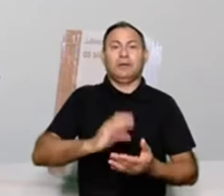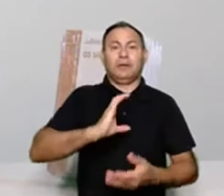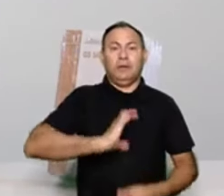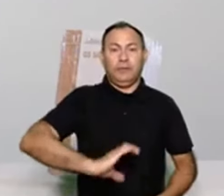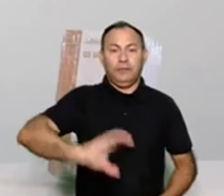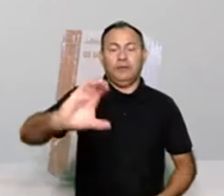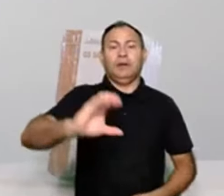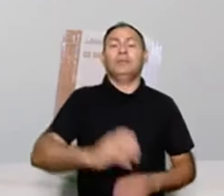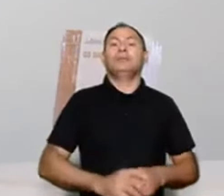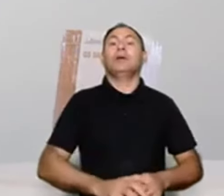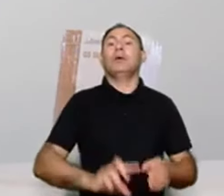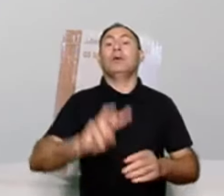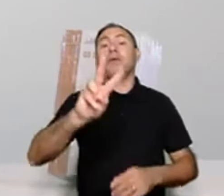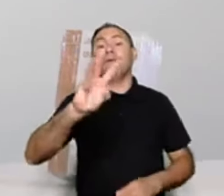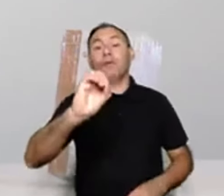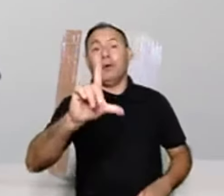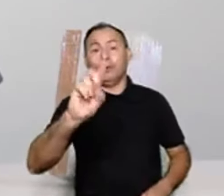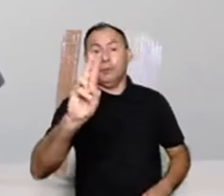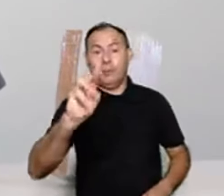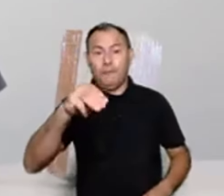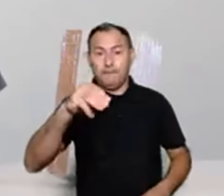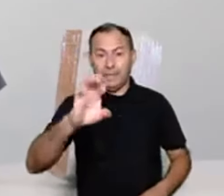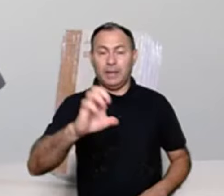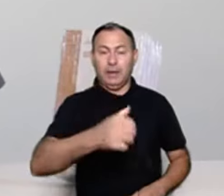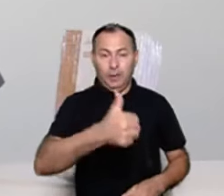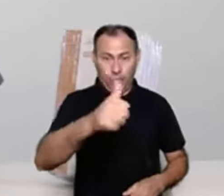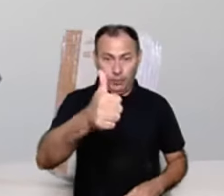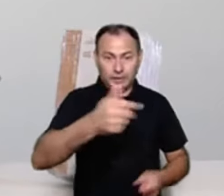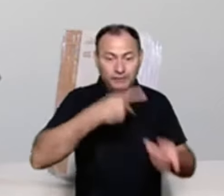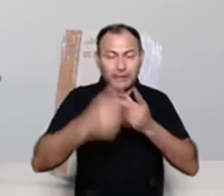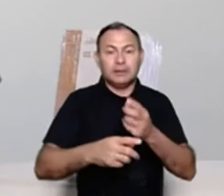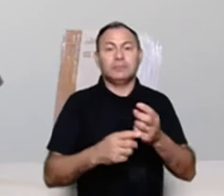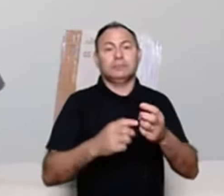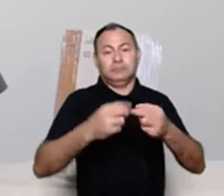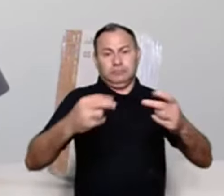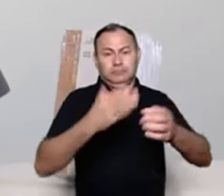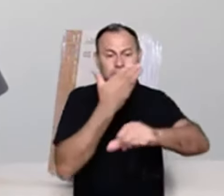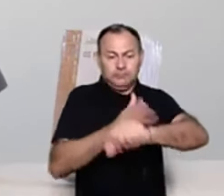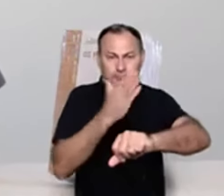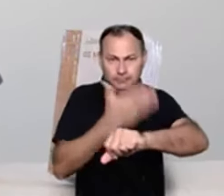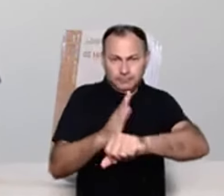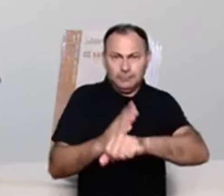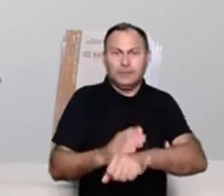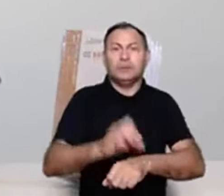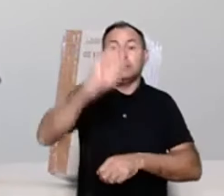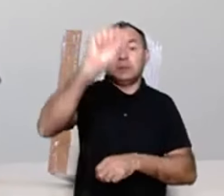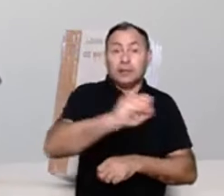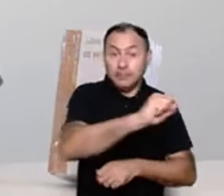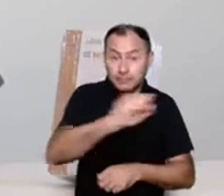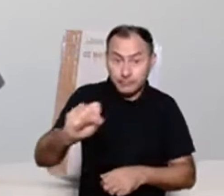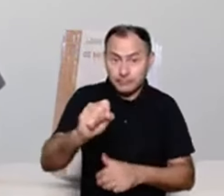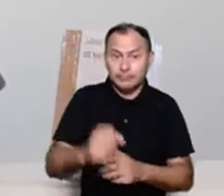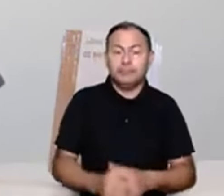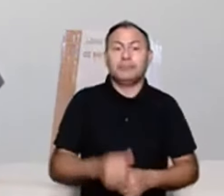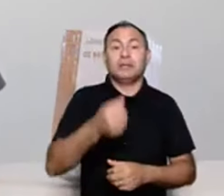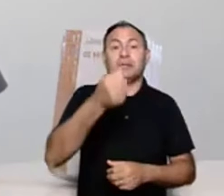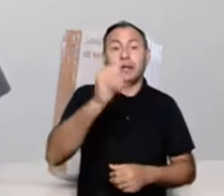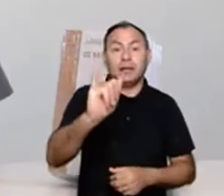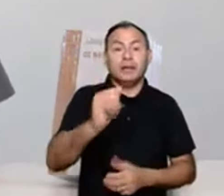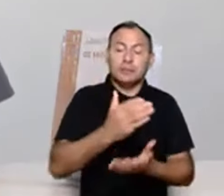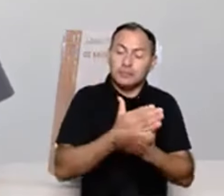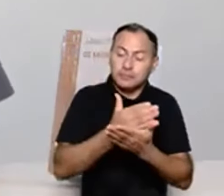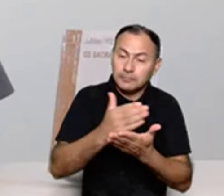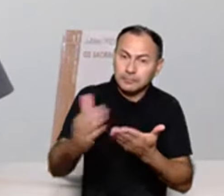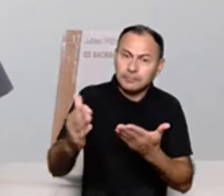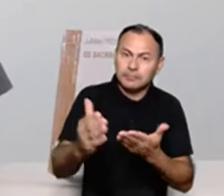fim, o volume 11 trata de algumas considerações práticas sobre a questão dos sacramentos. E aí,